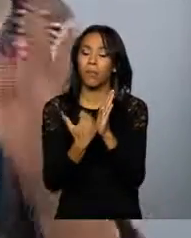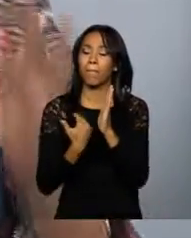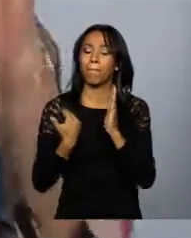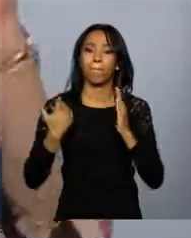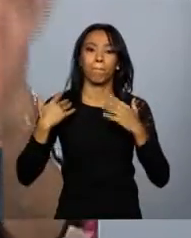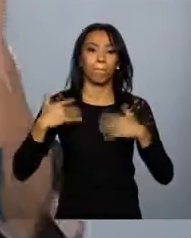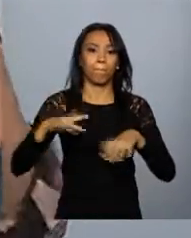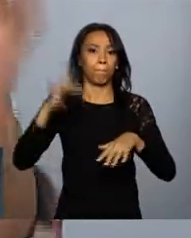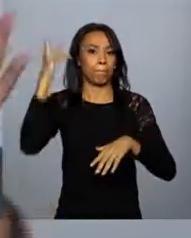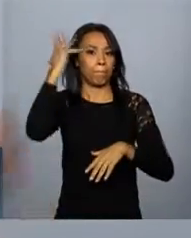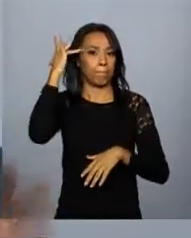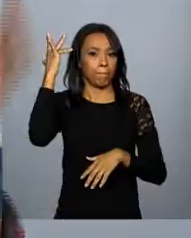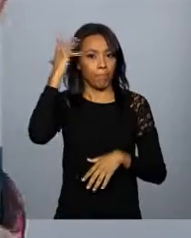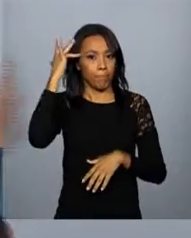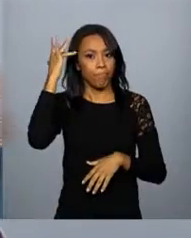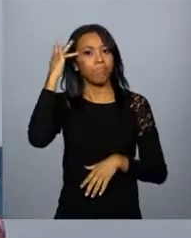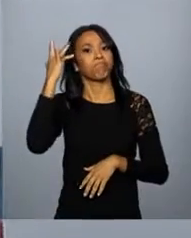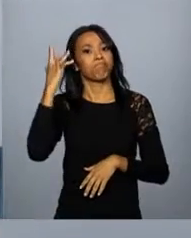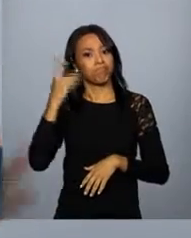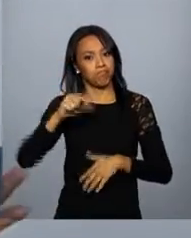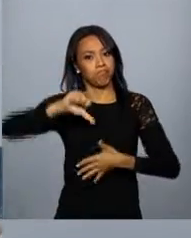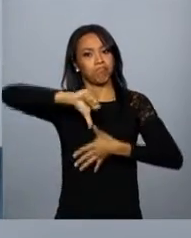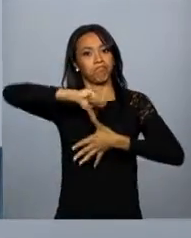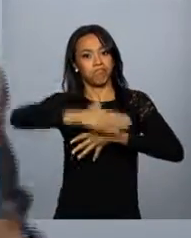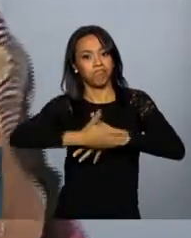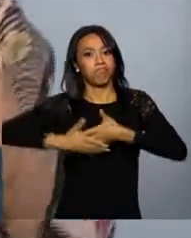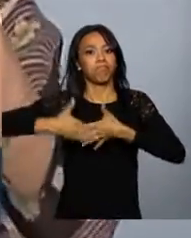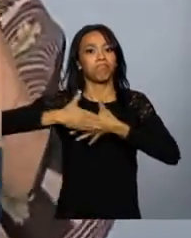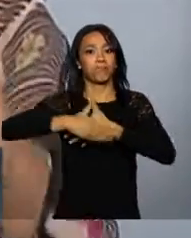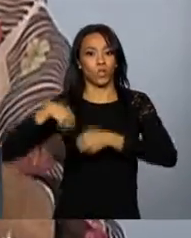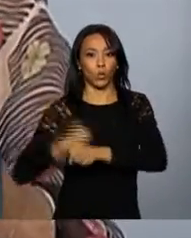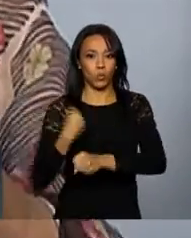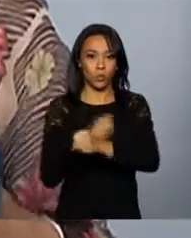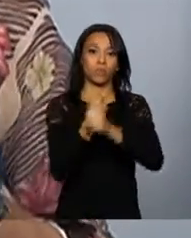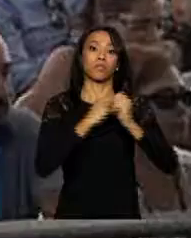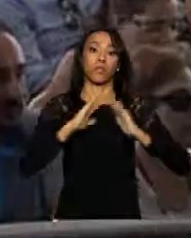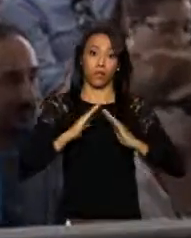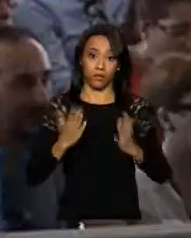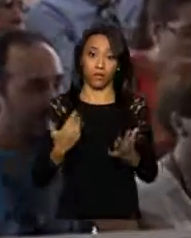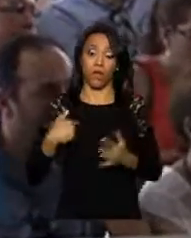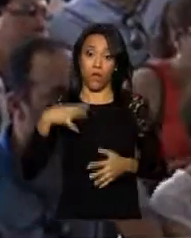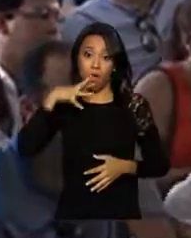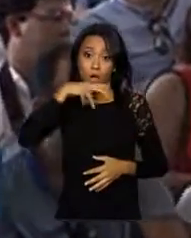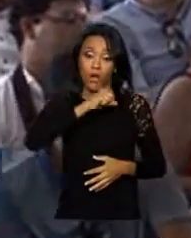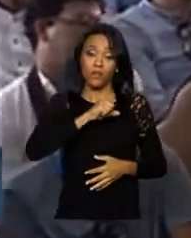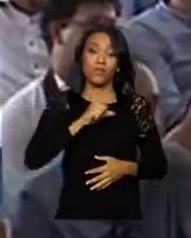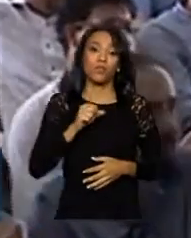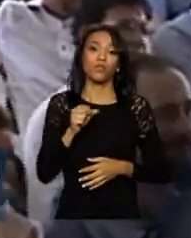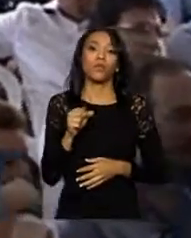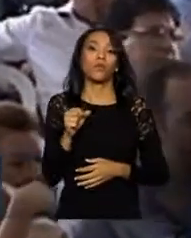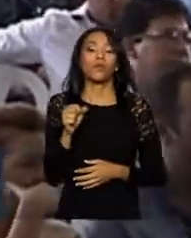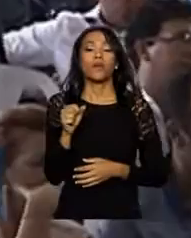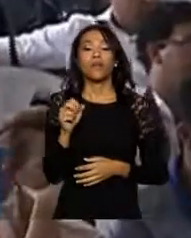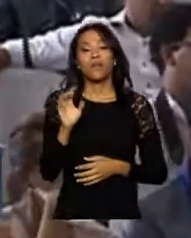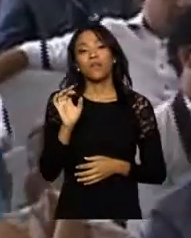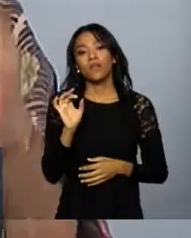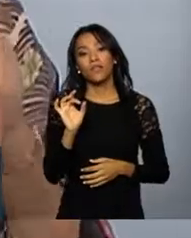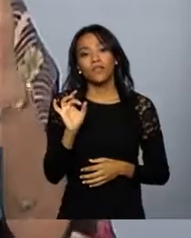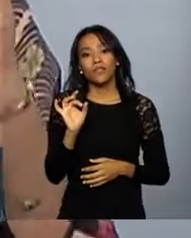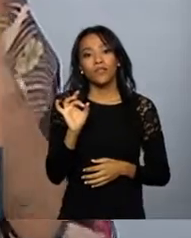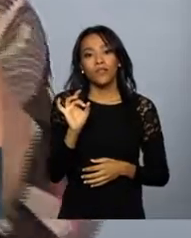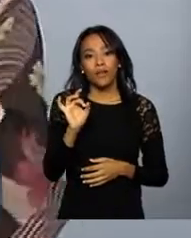maior programa habitacional da América Latina. Acho que só não deve ser um